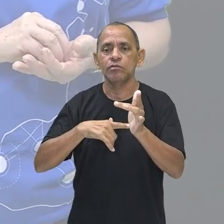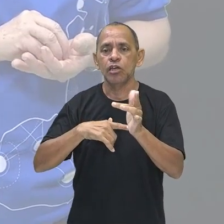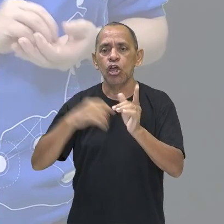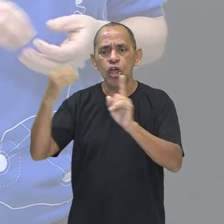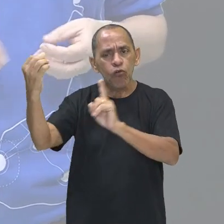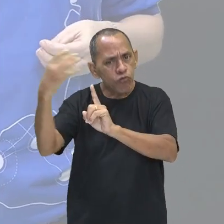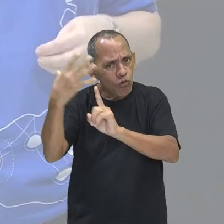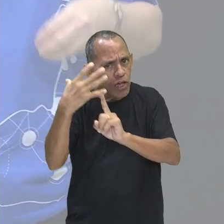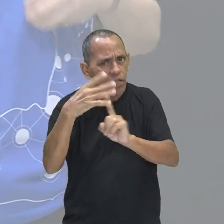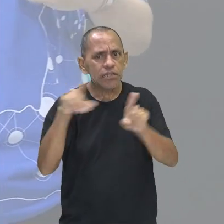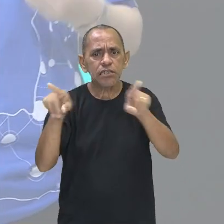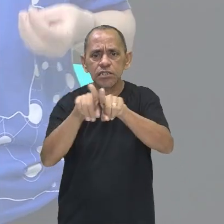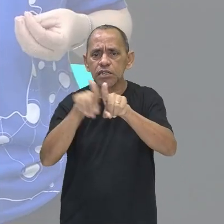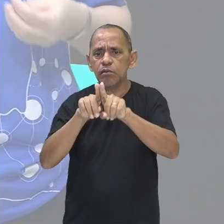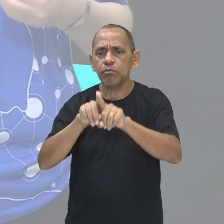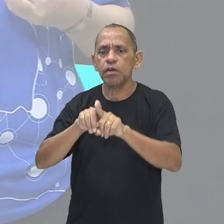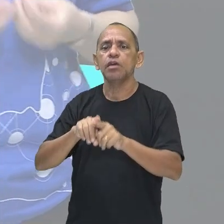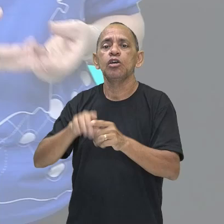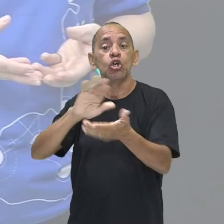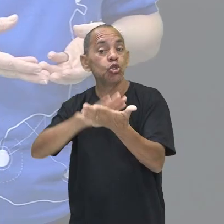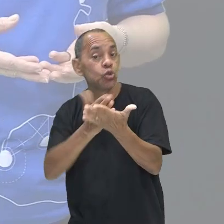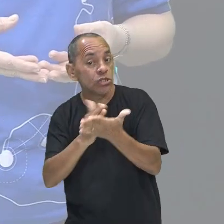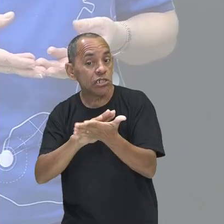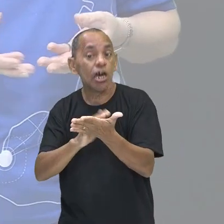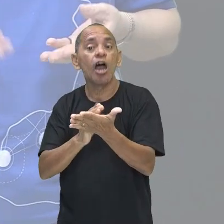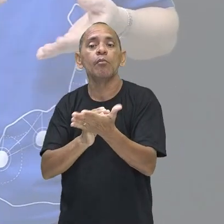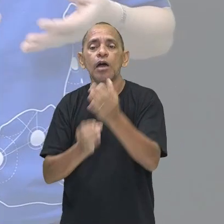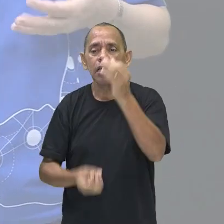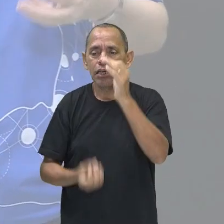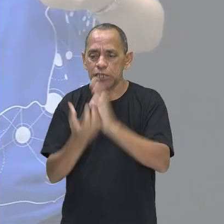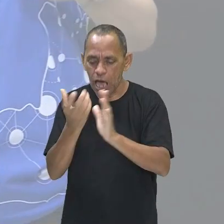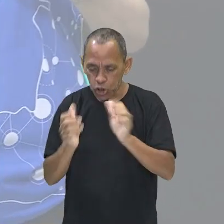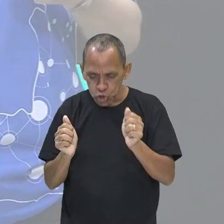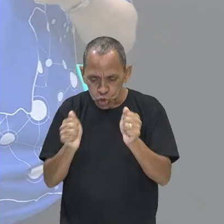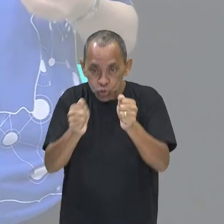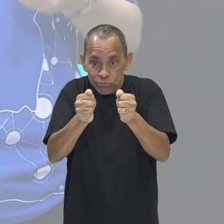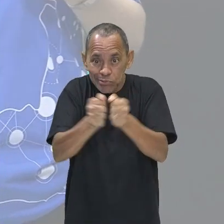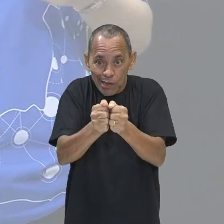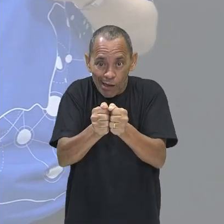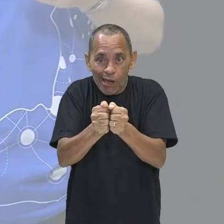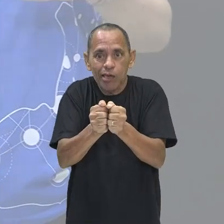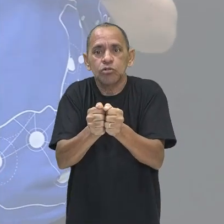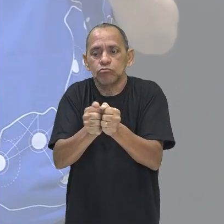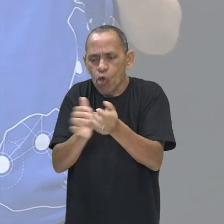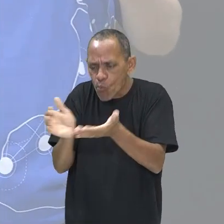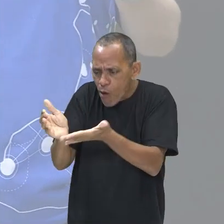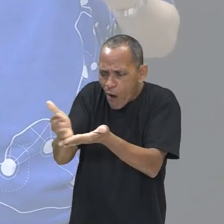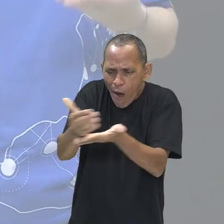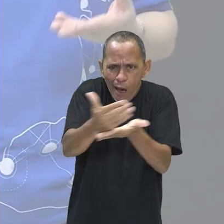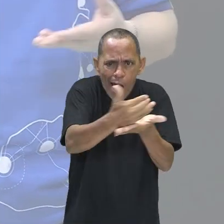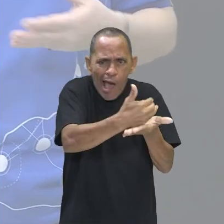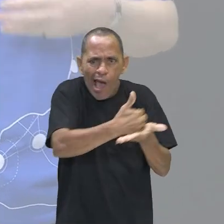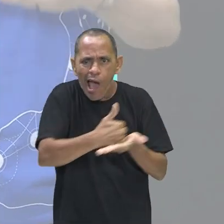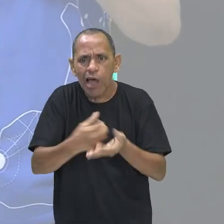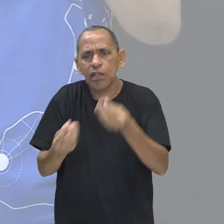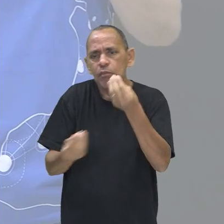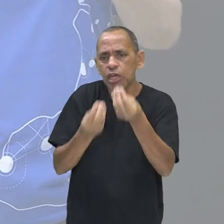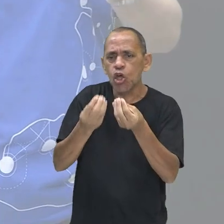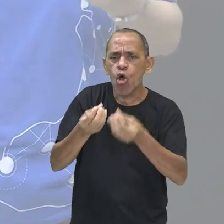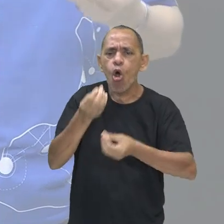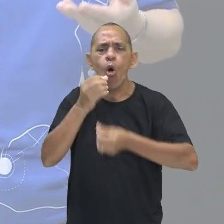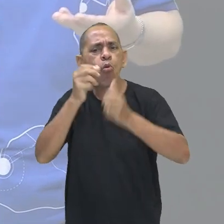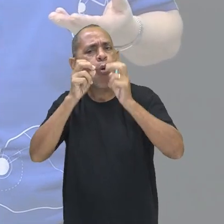samba. E aí fizeram a Bossa Nova. Então, a questão coloquial, como eles pronunciavam, como